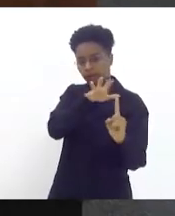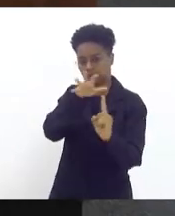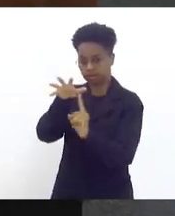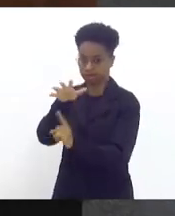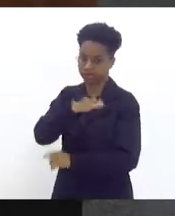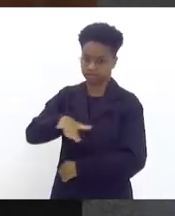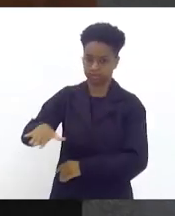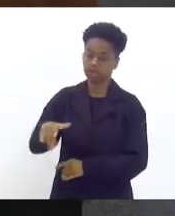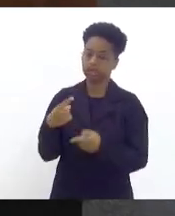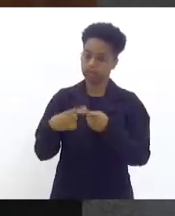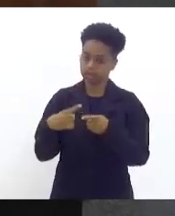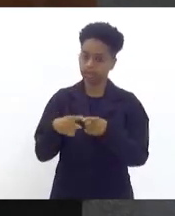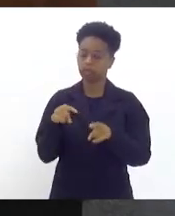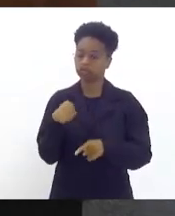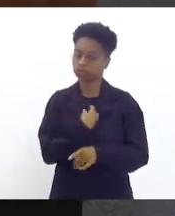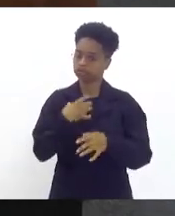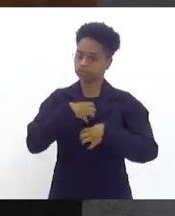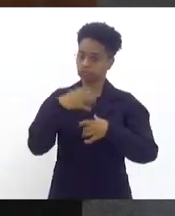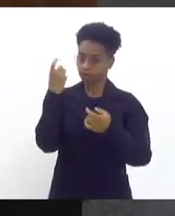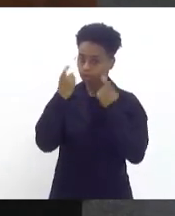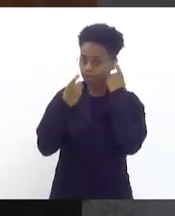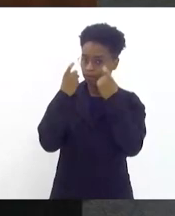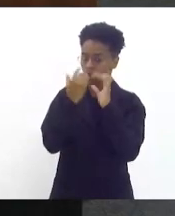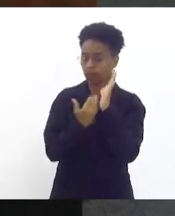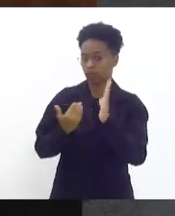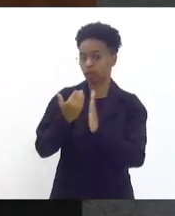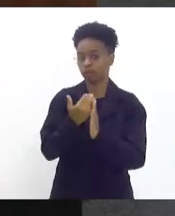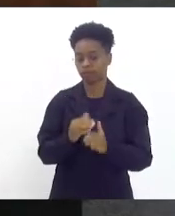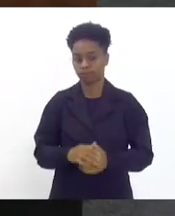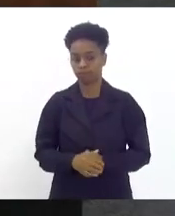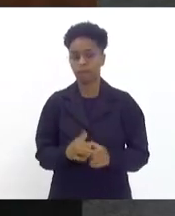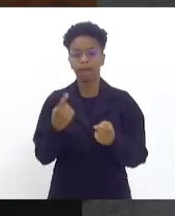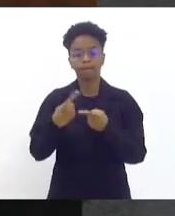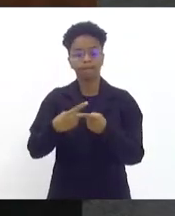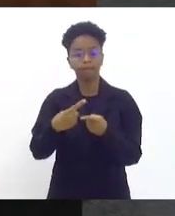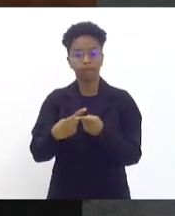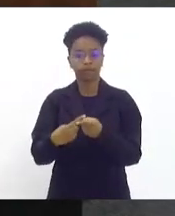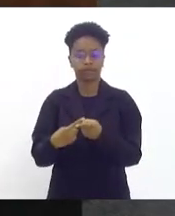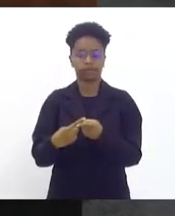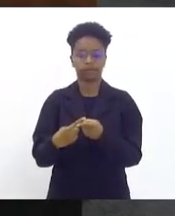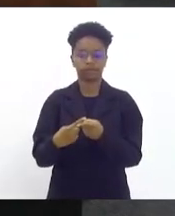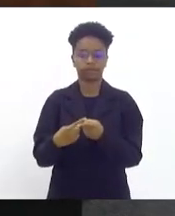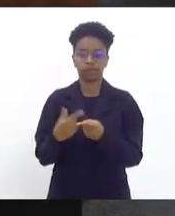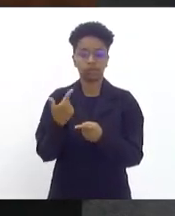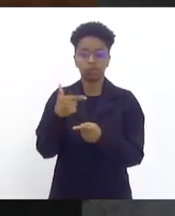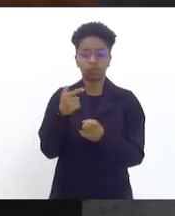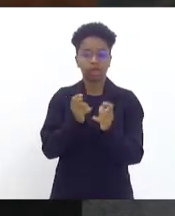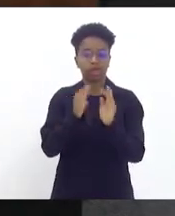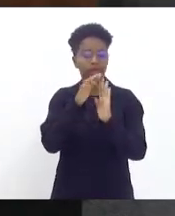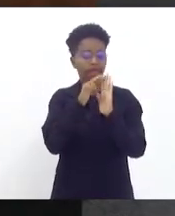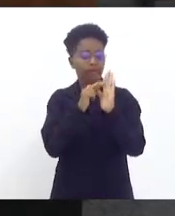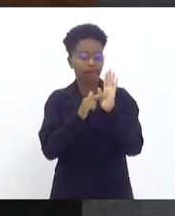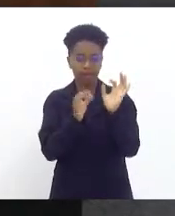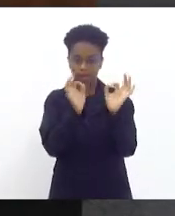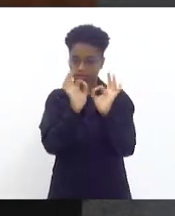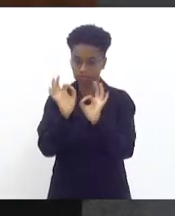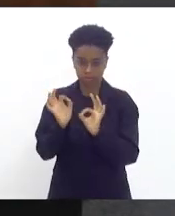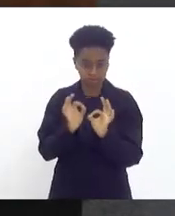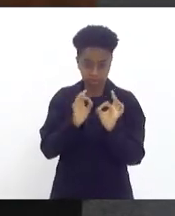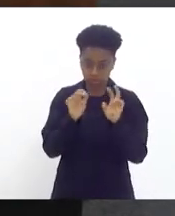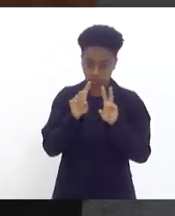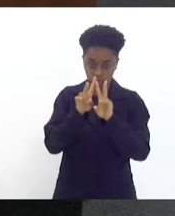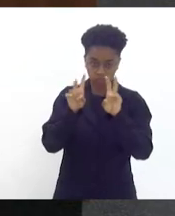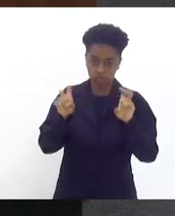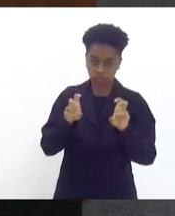é algo que nos preocupa muito tendo em vista que não há nenhuma regulamentação em relação